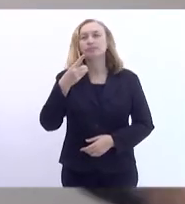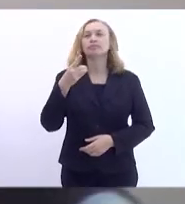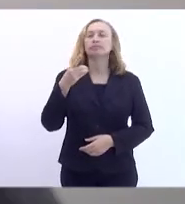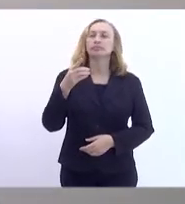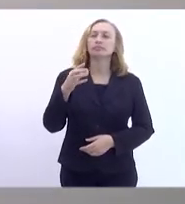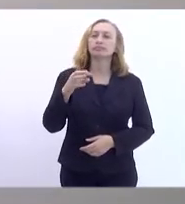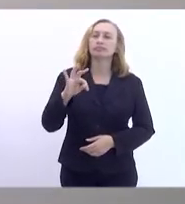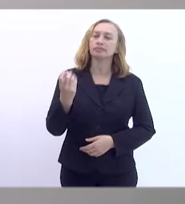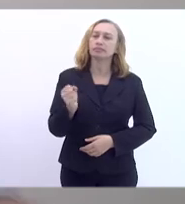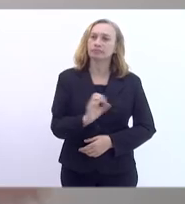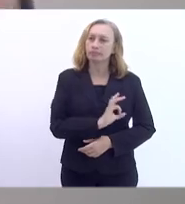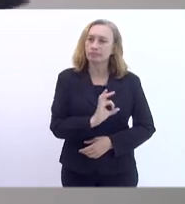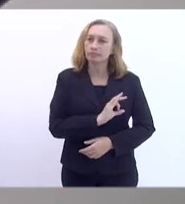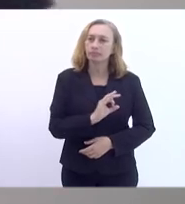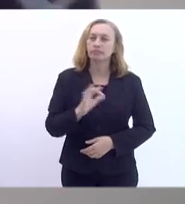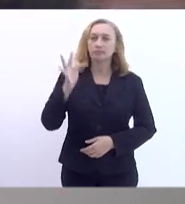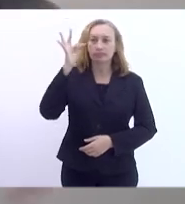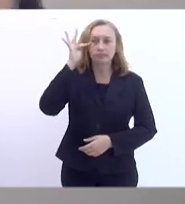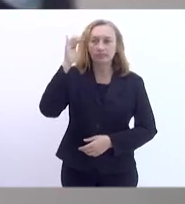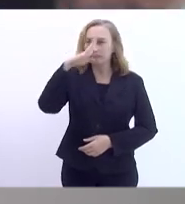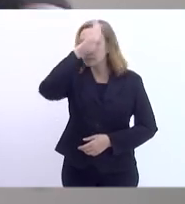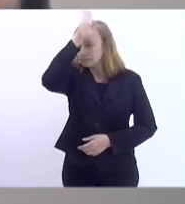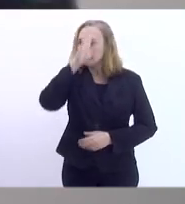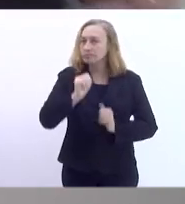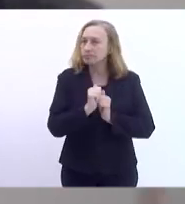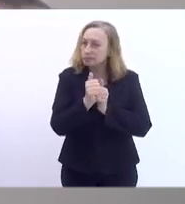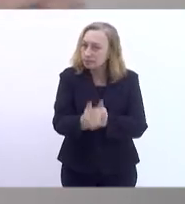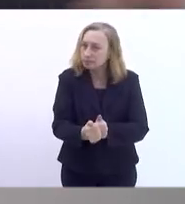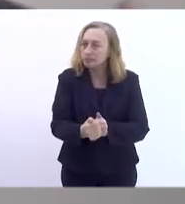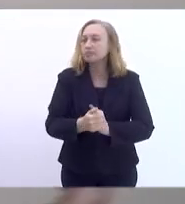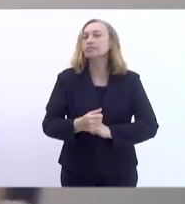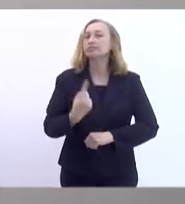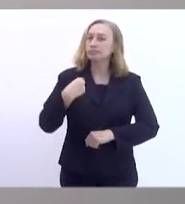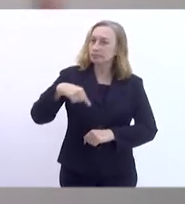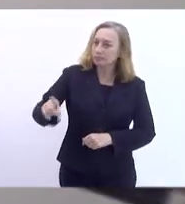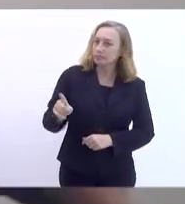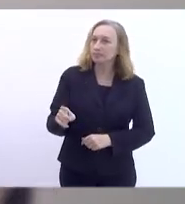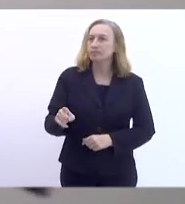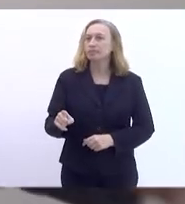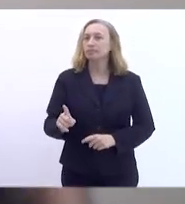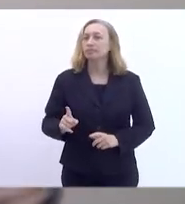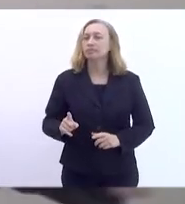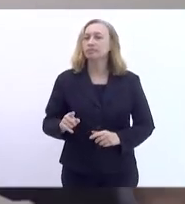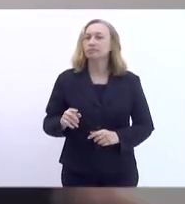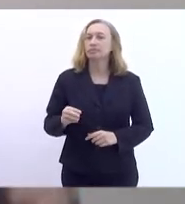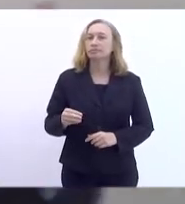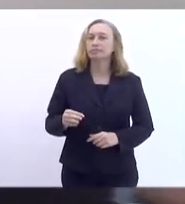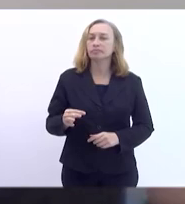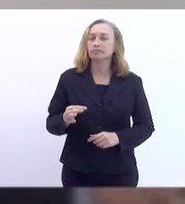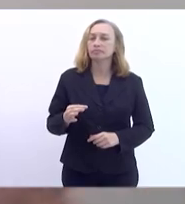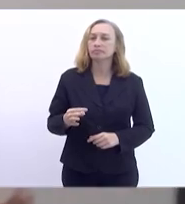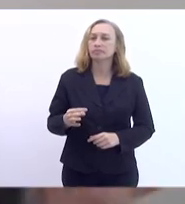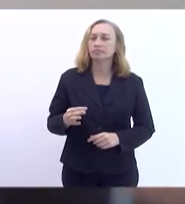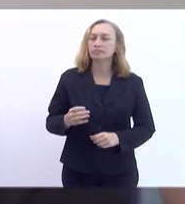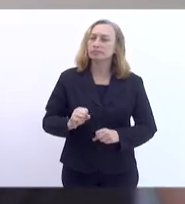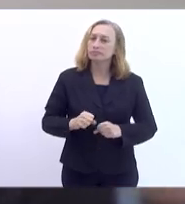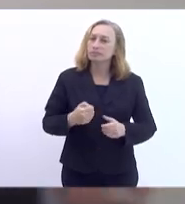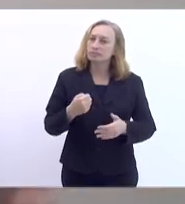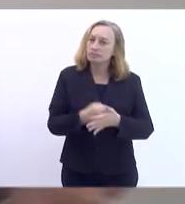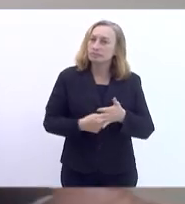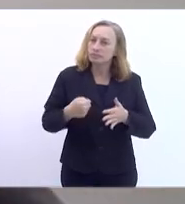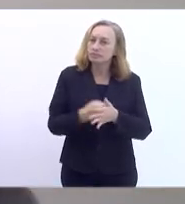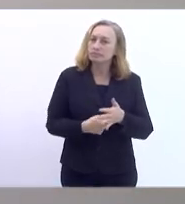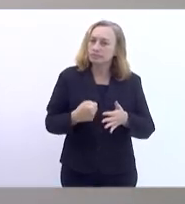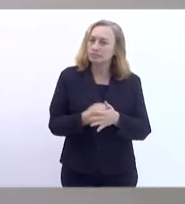bolsonaro Deputado Paulo Ramos é que seguidamente e o lá e tentávamos raciocinar porque era uma